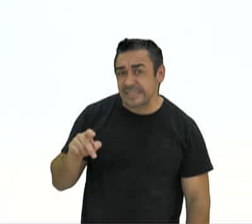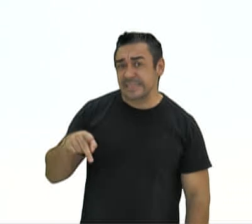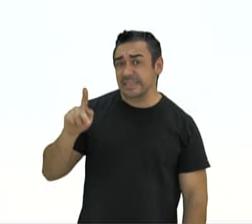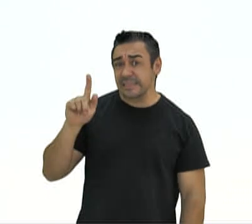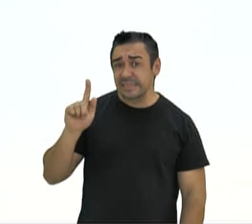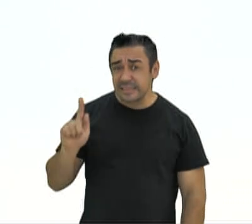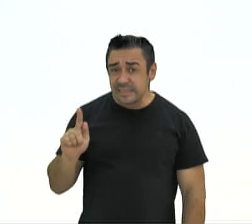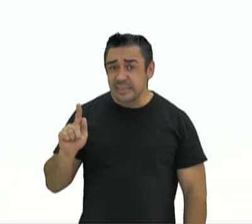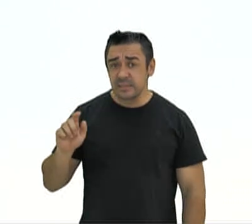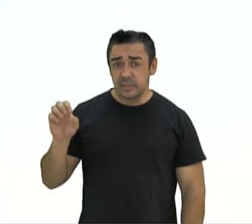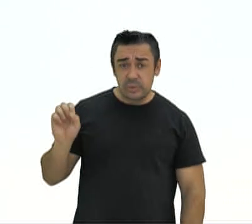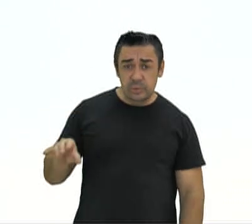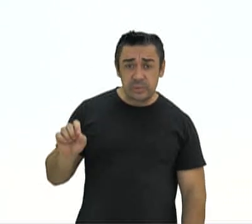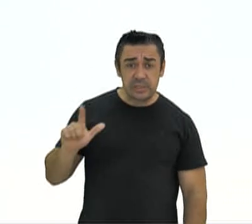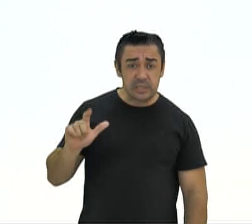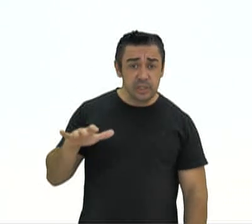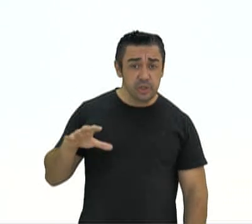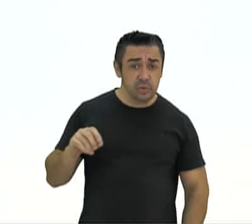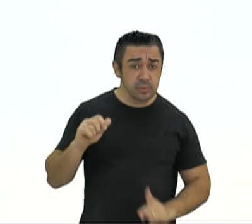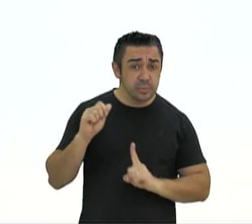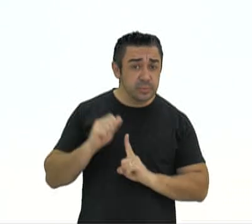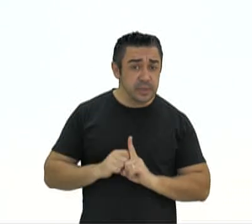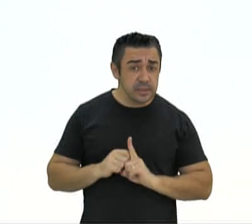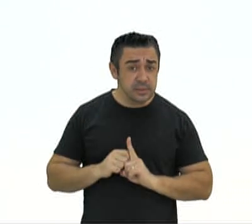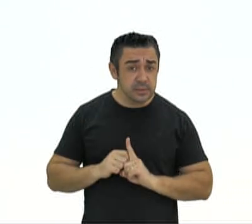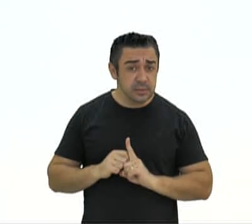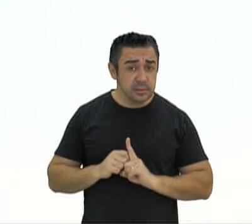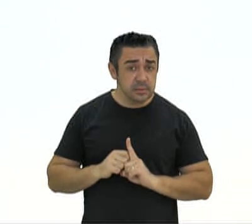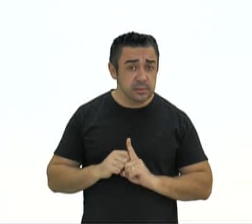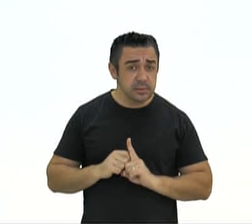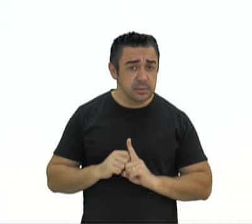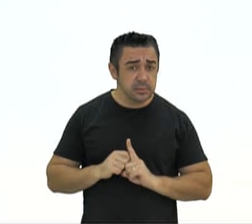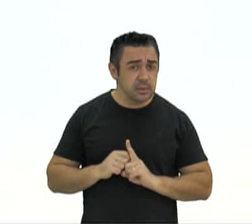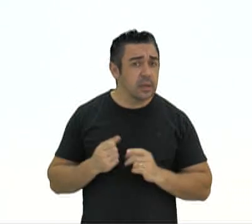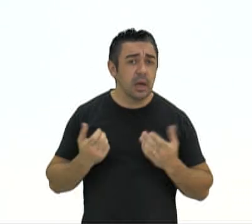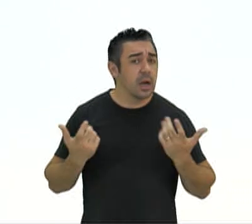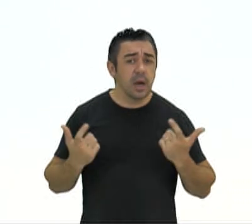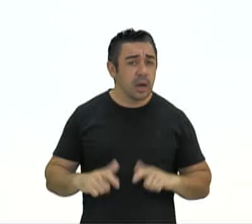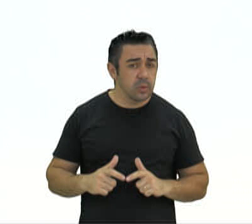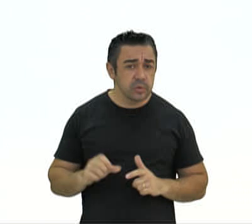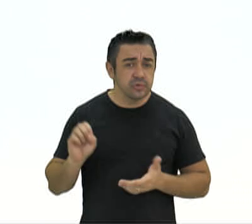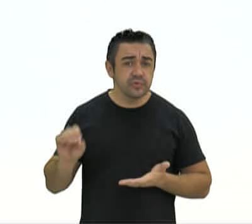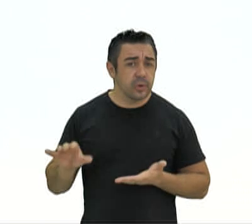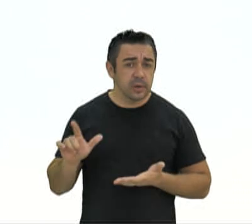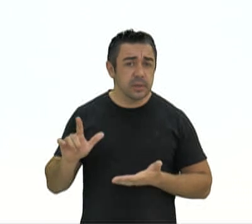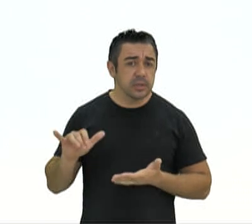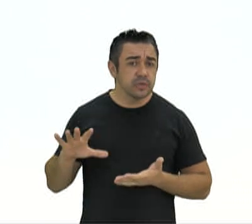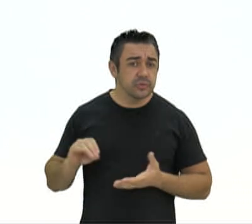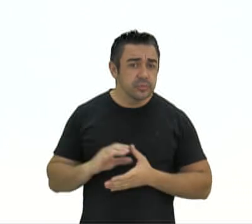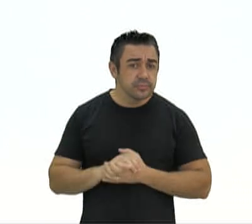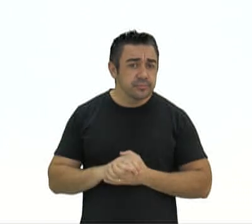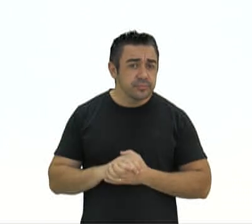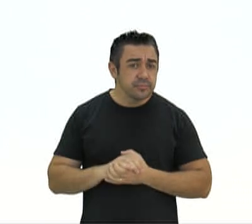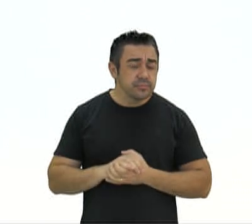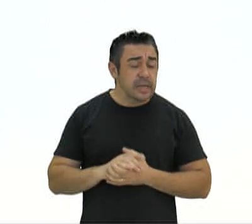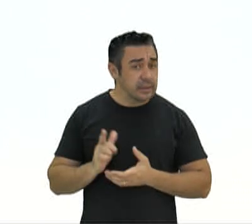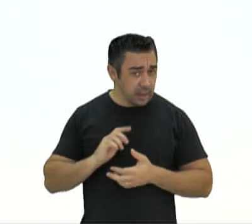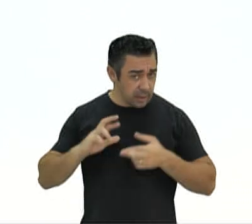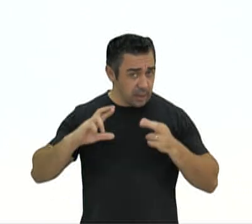450 quilos de lixo por mês. Legal? Para onde vai esse lixo? Será que é